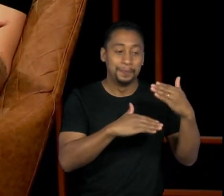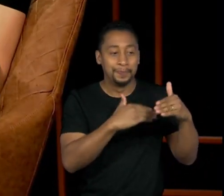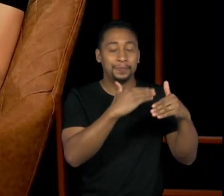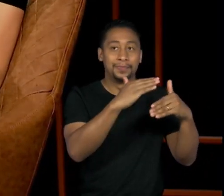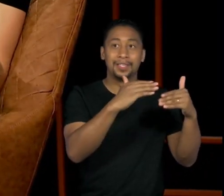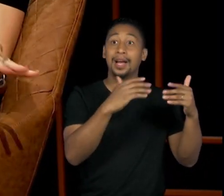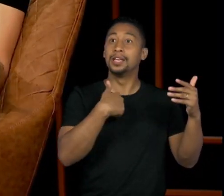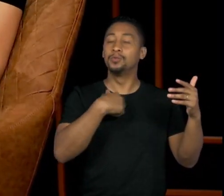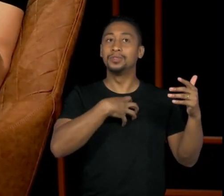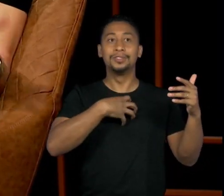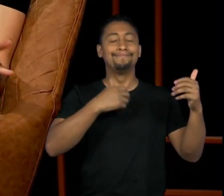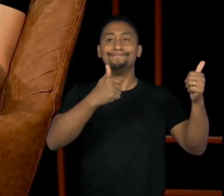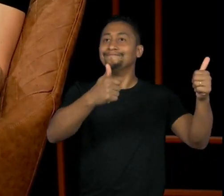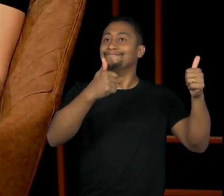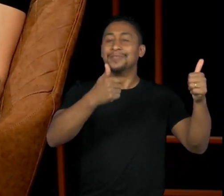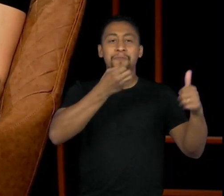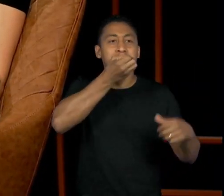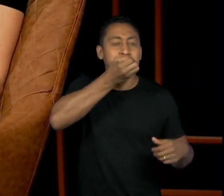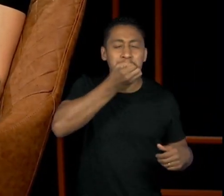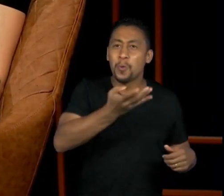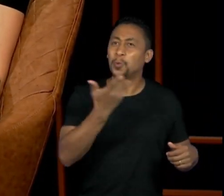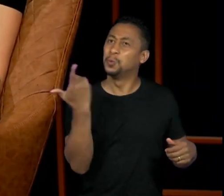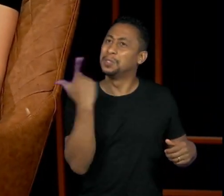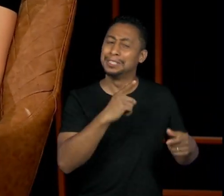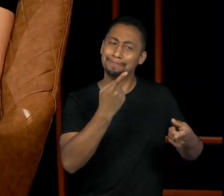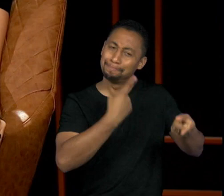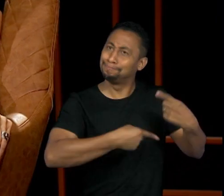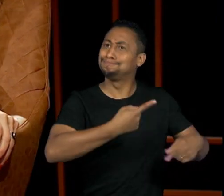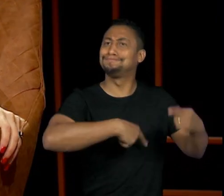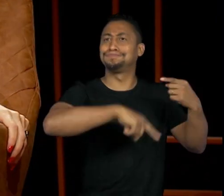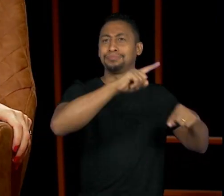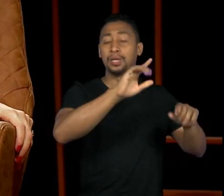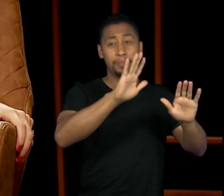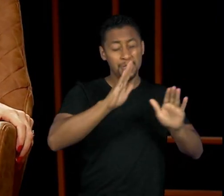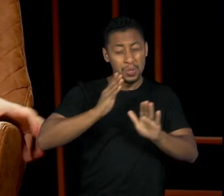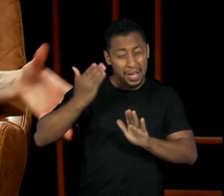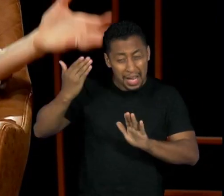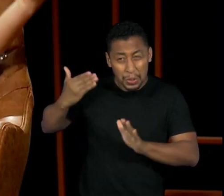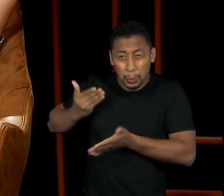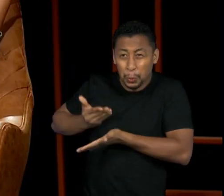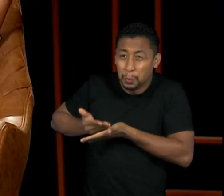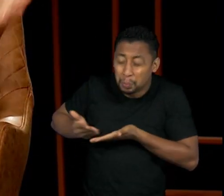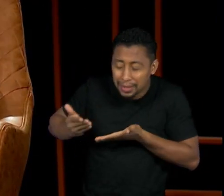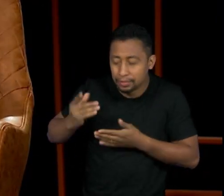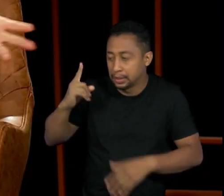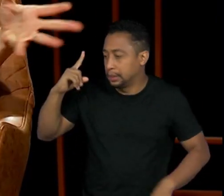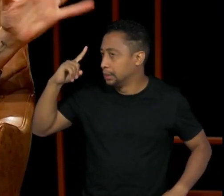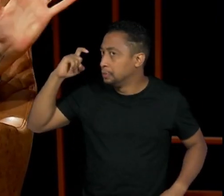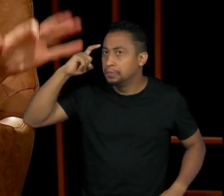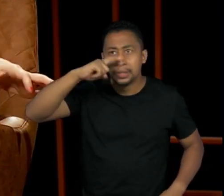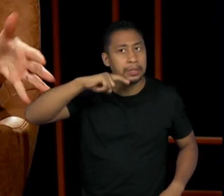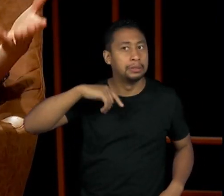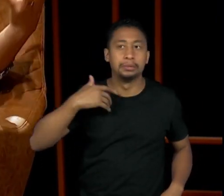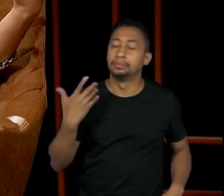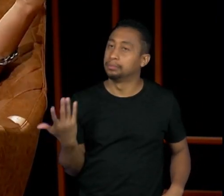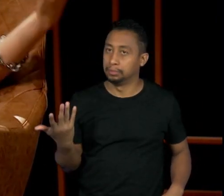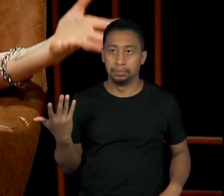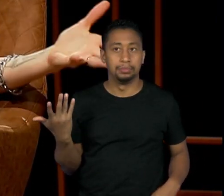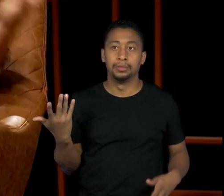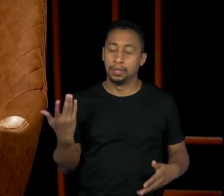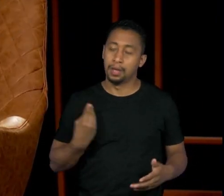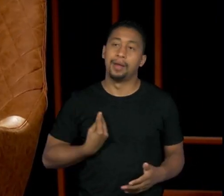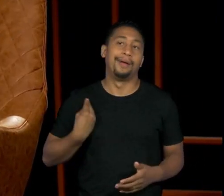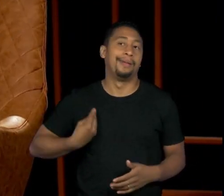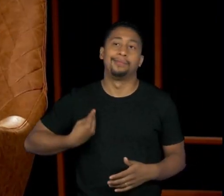no melhor momento, melhor fase da minha vida, mas eu tive um começo bastante conturbado e atípico, né? Onde a